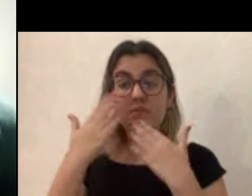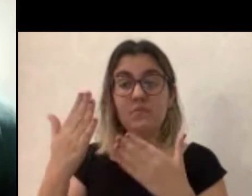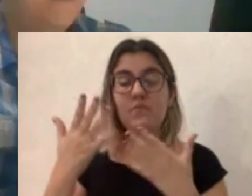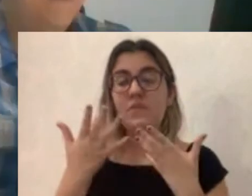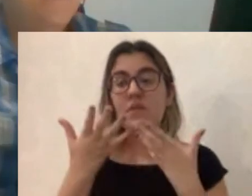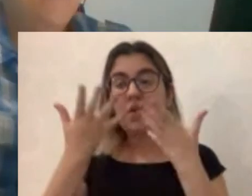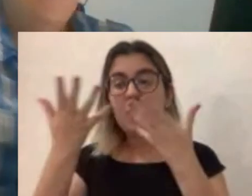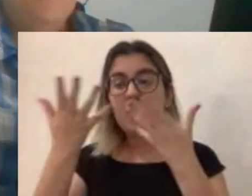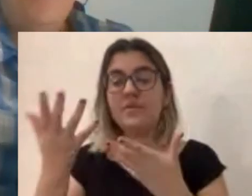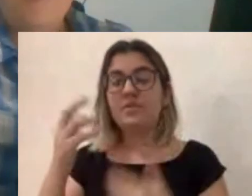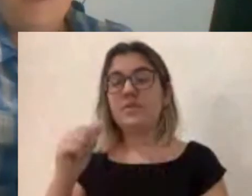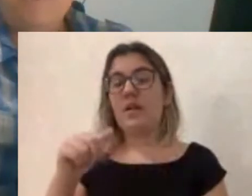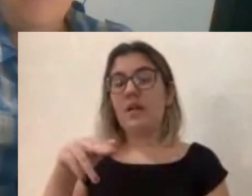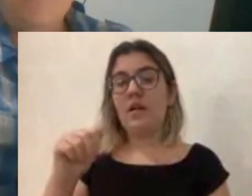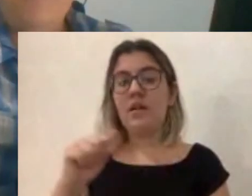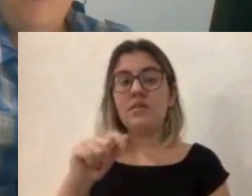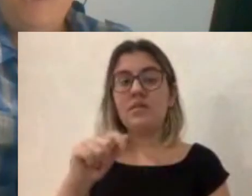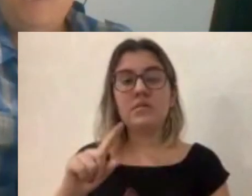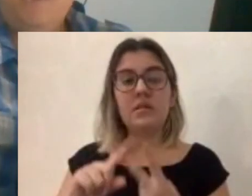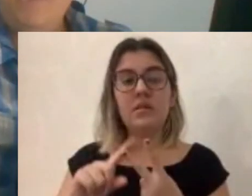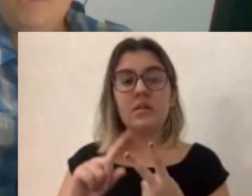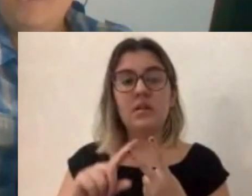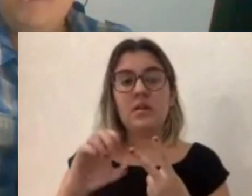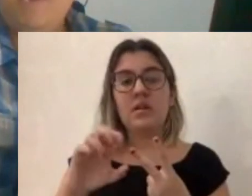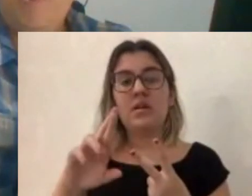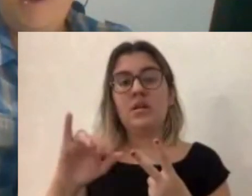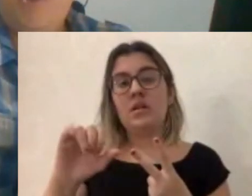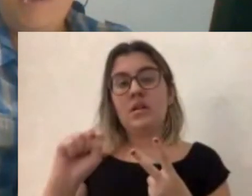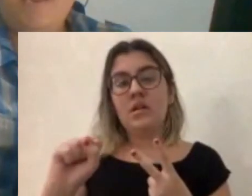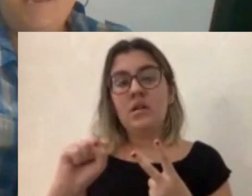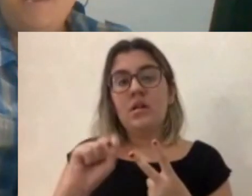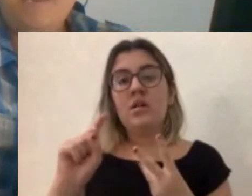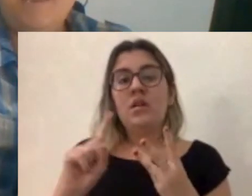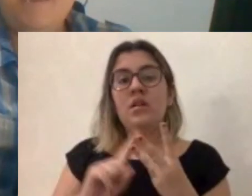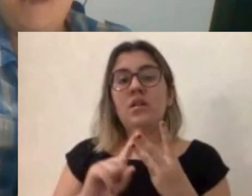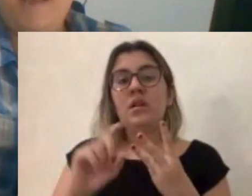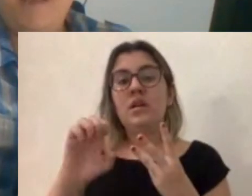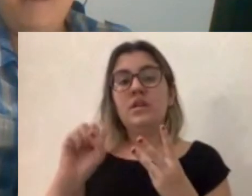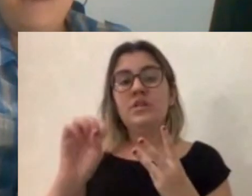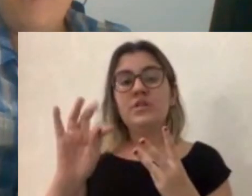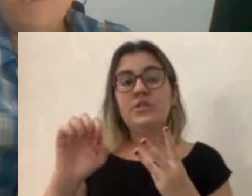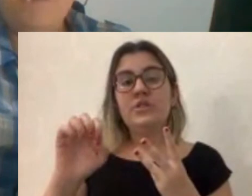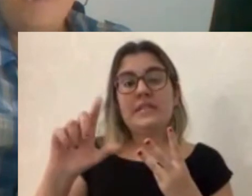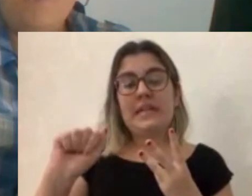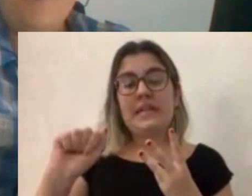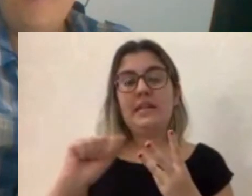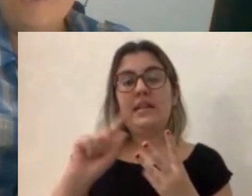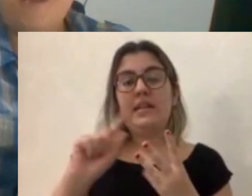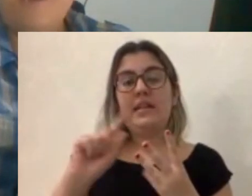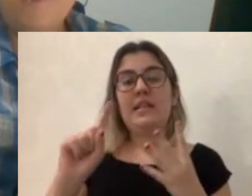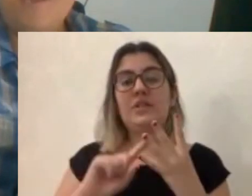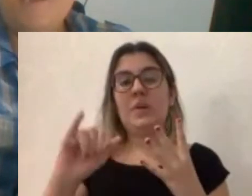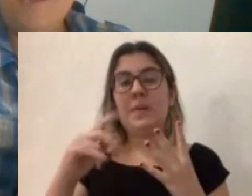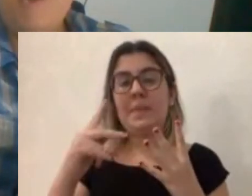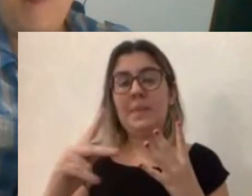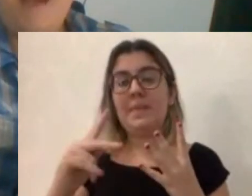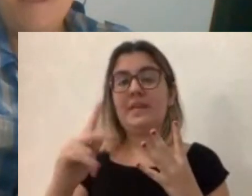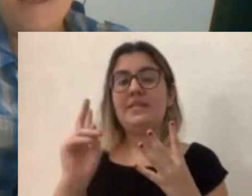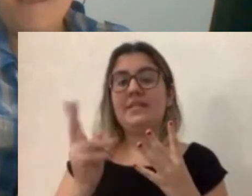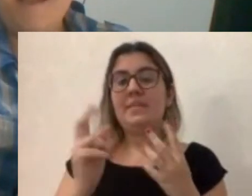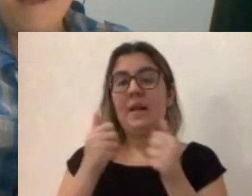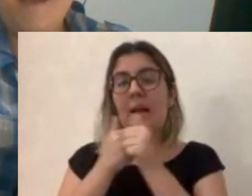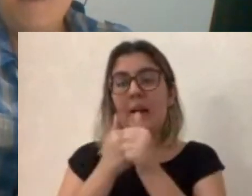Acho que sim. Bom, agradecer o convite, agradecer a Ana Paula, Cris, Estela. Prazer conversar com vocês,